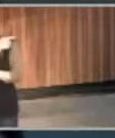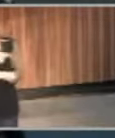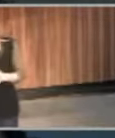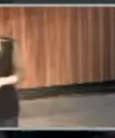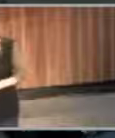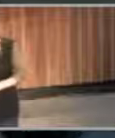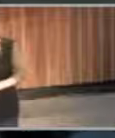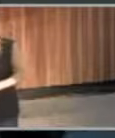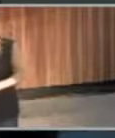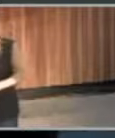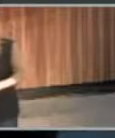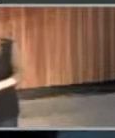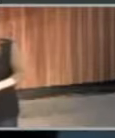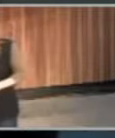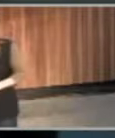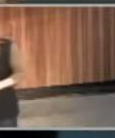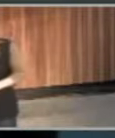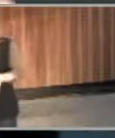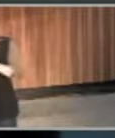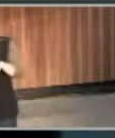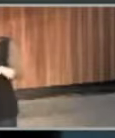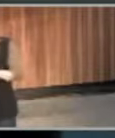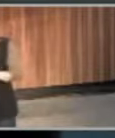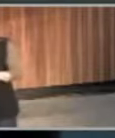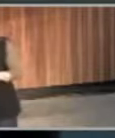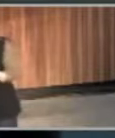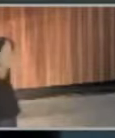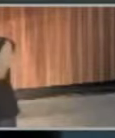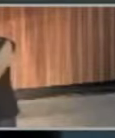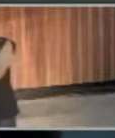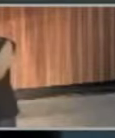mas vão perder a paixão de Deus